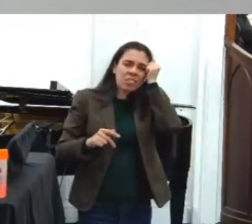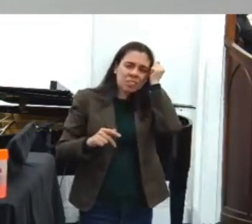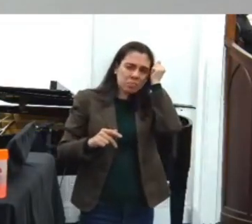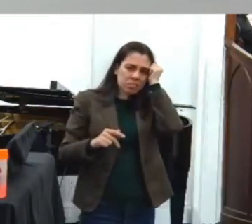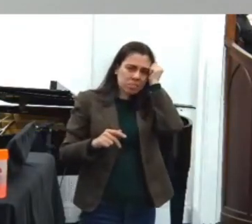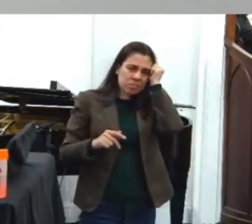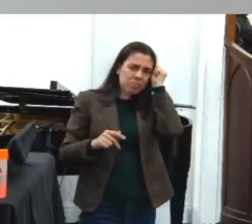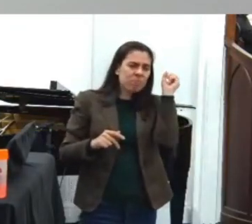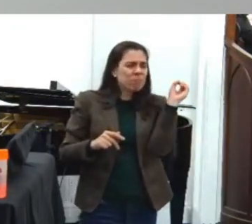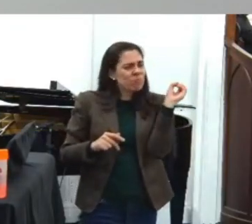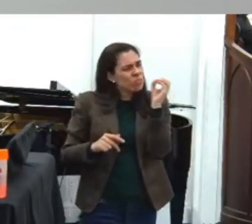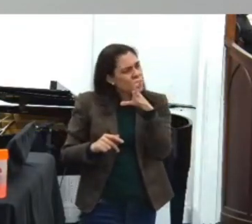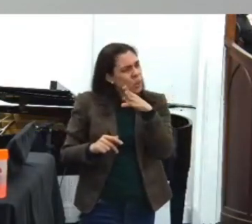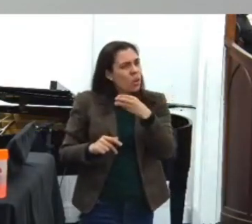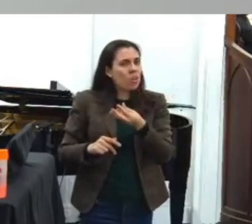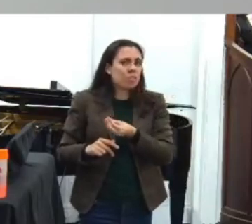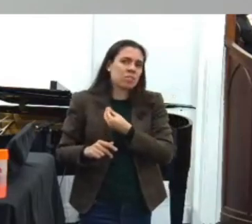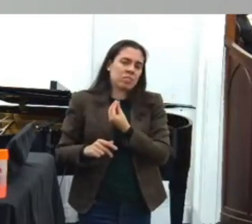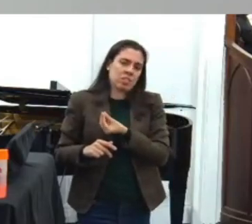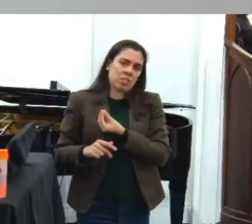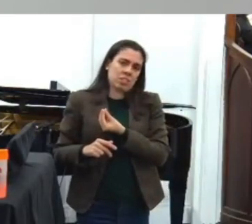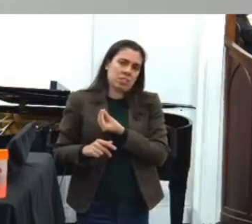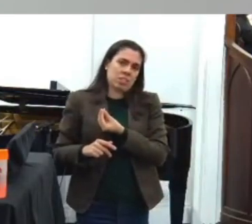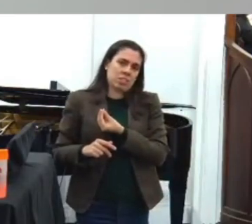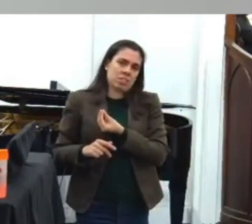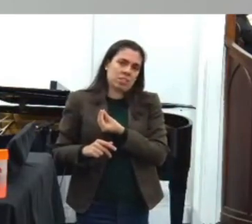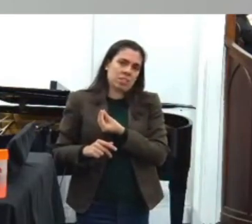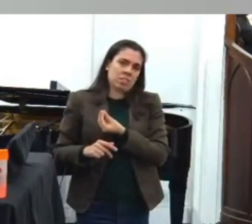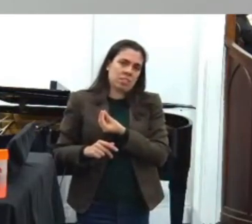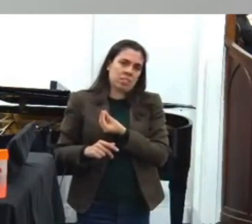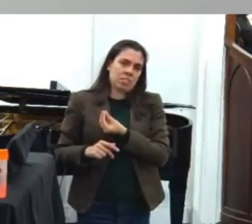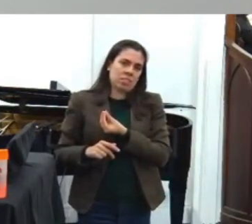a uma nova vida, a uma nova postura.